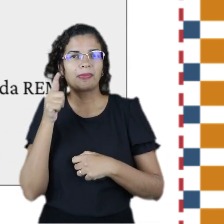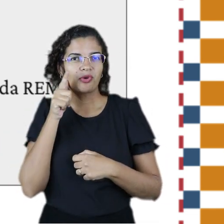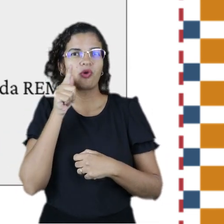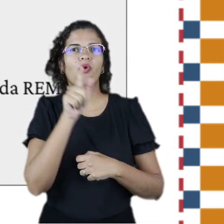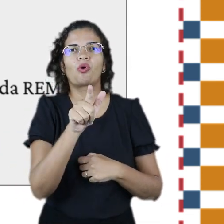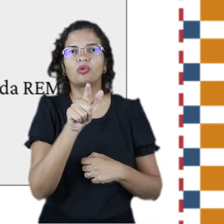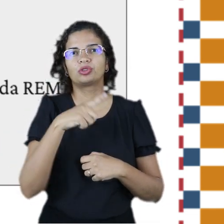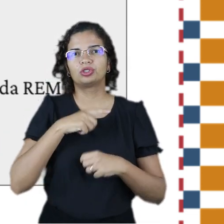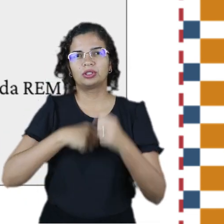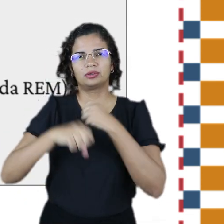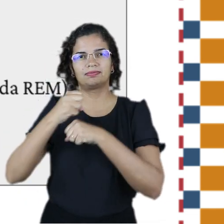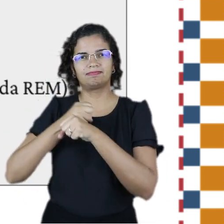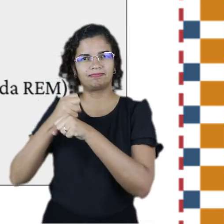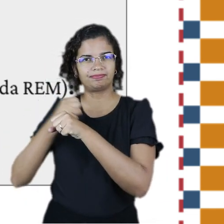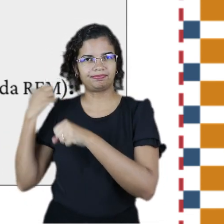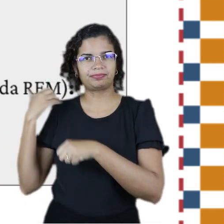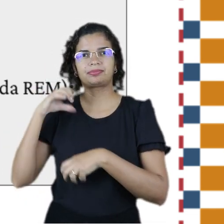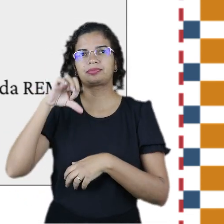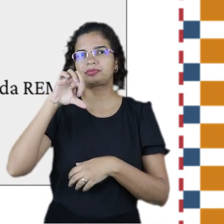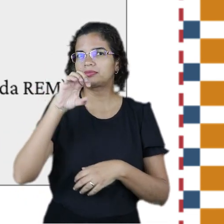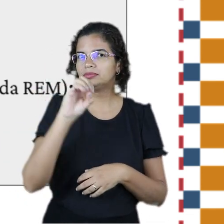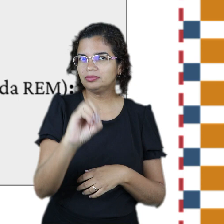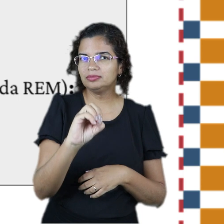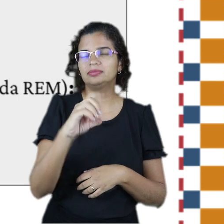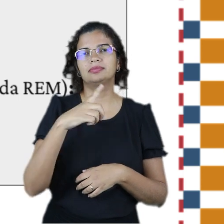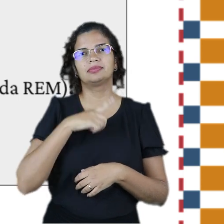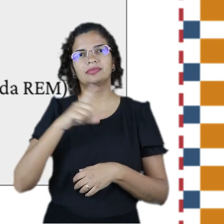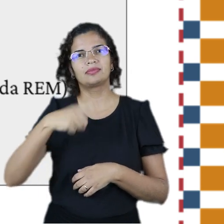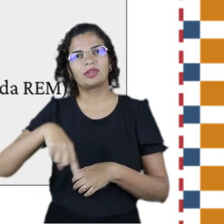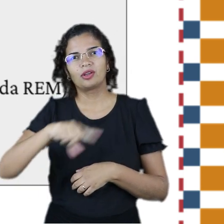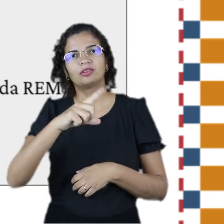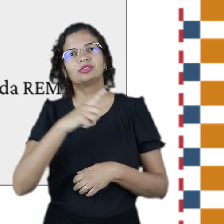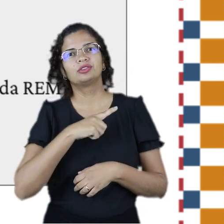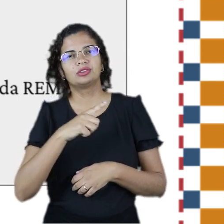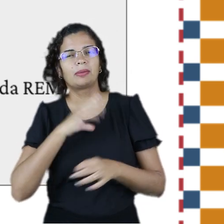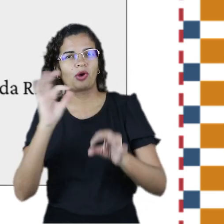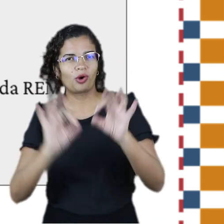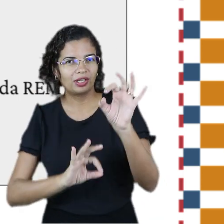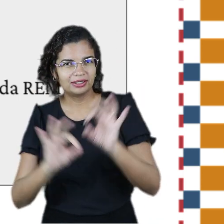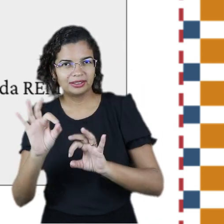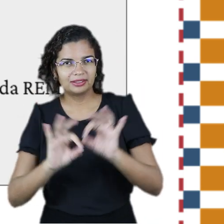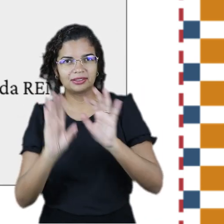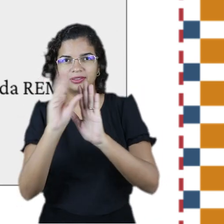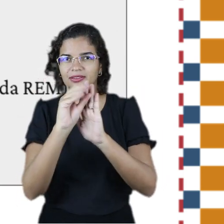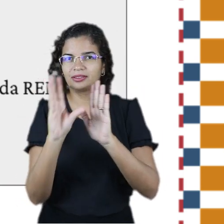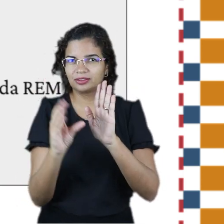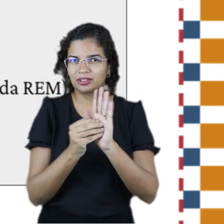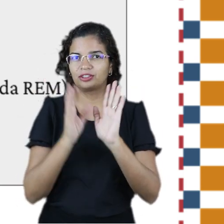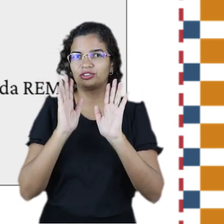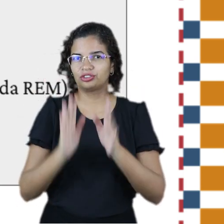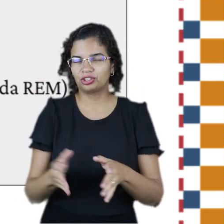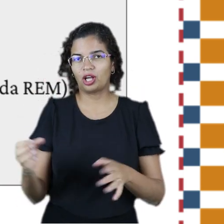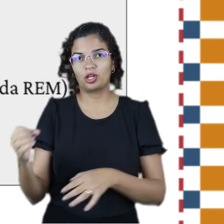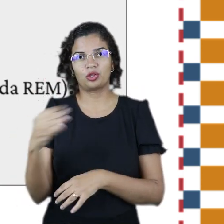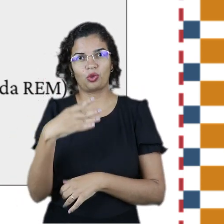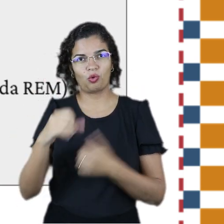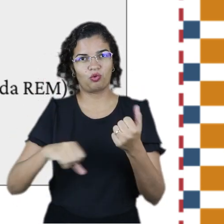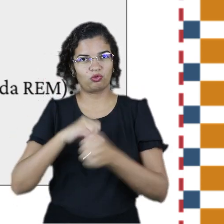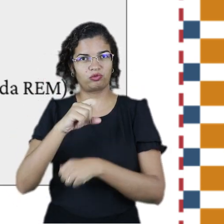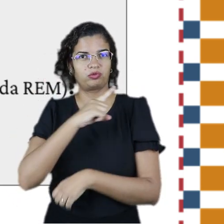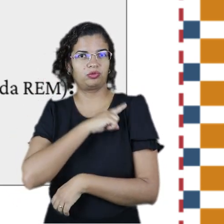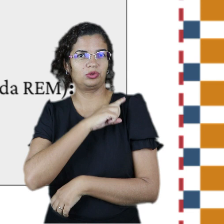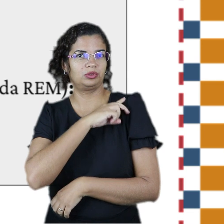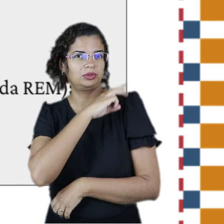mas também desafios quais são os avanços que nós temos no plano de vista político jurídico então nós temos uma